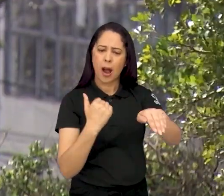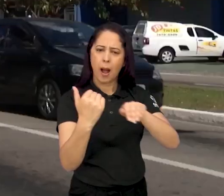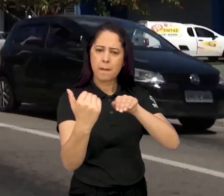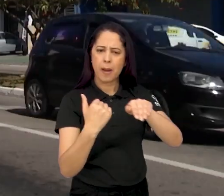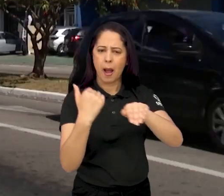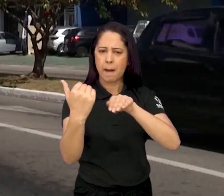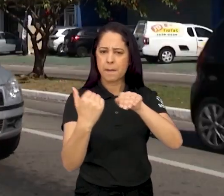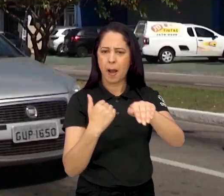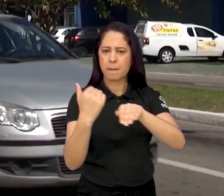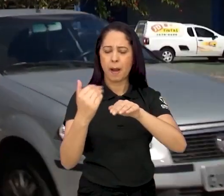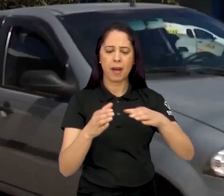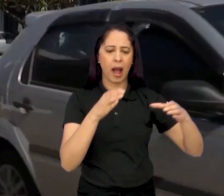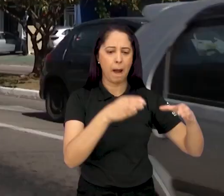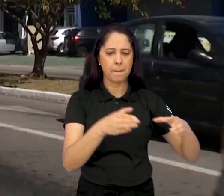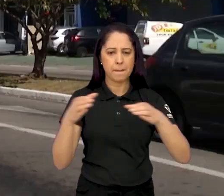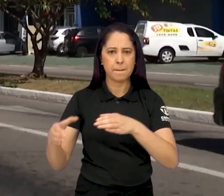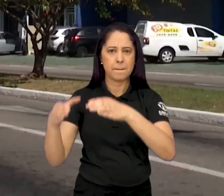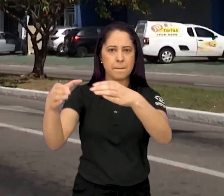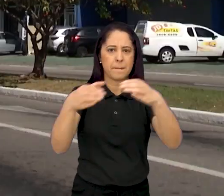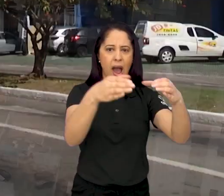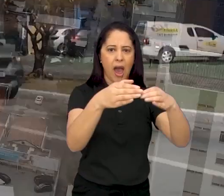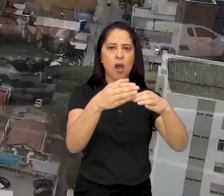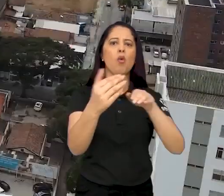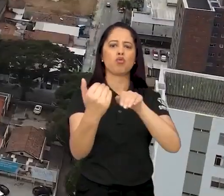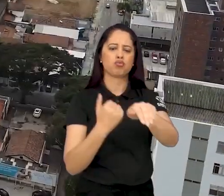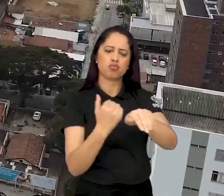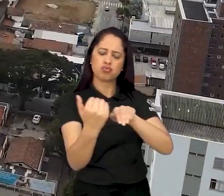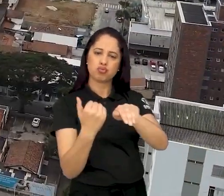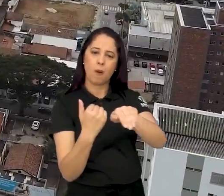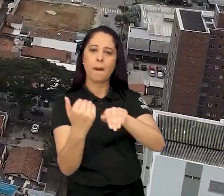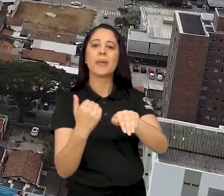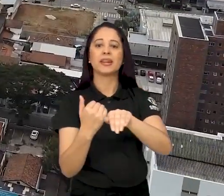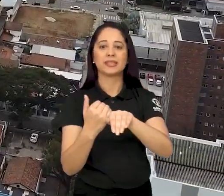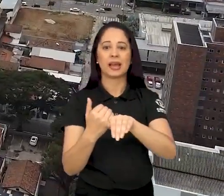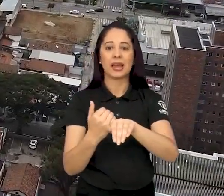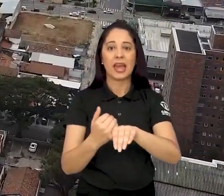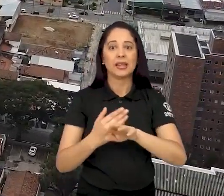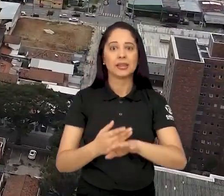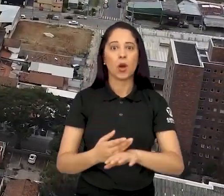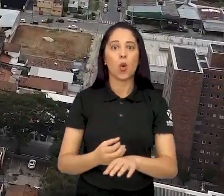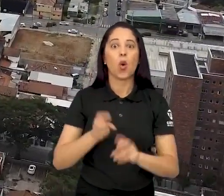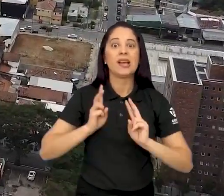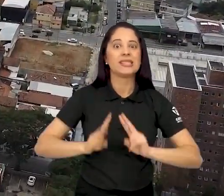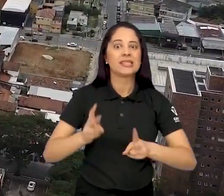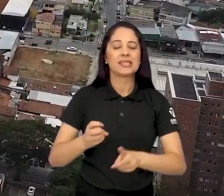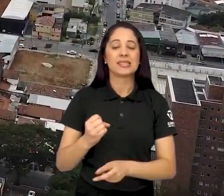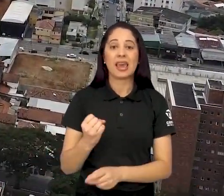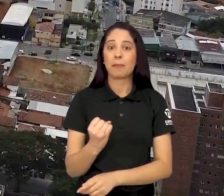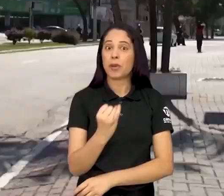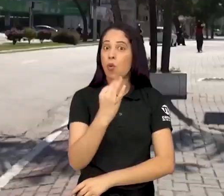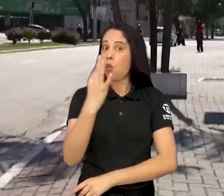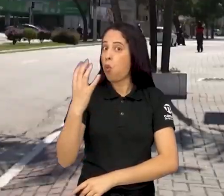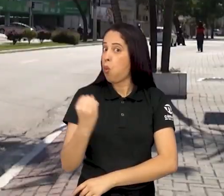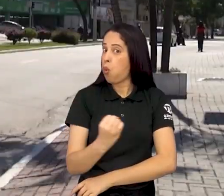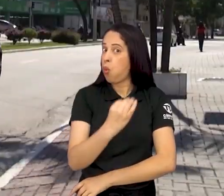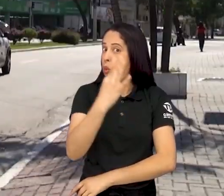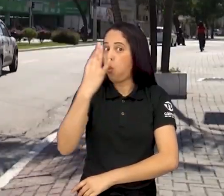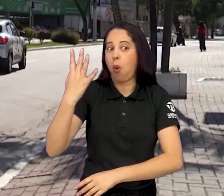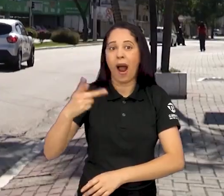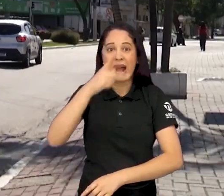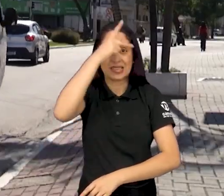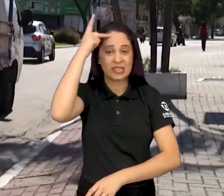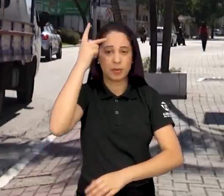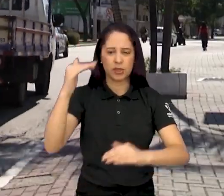Dávila, responsável por conectar a cidade aos principais bairros da região central. Por dia, milhares